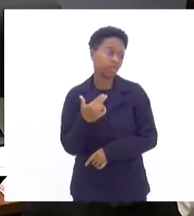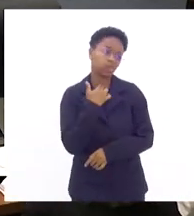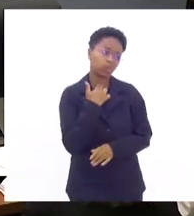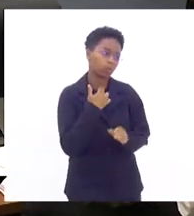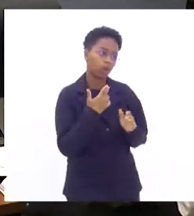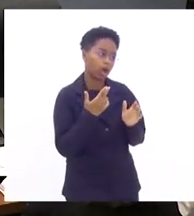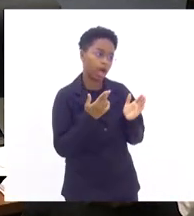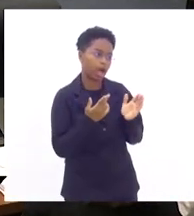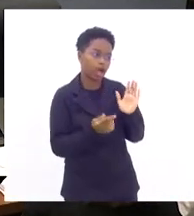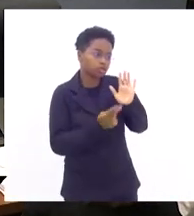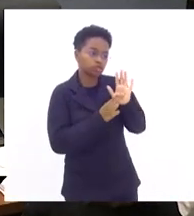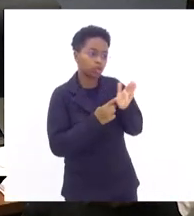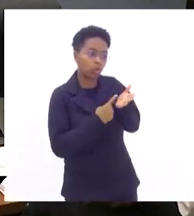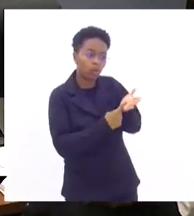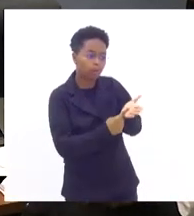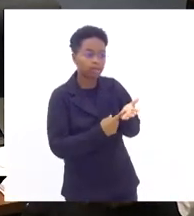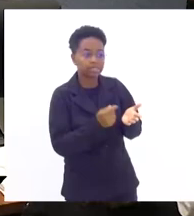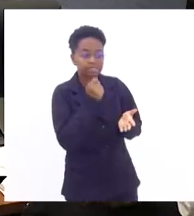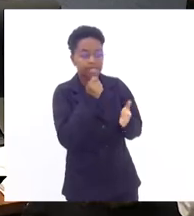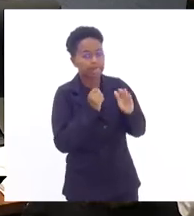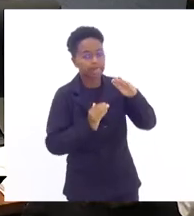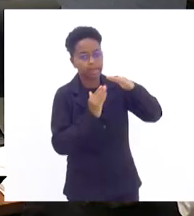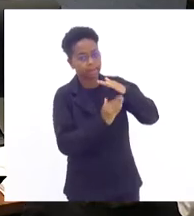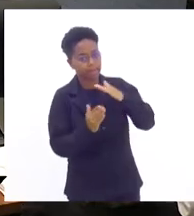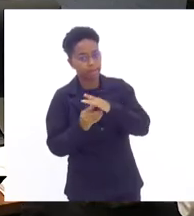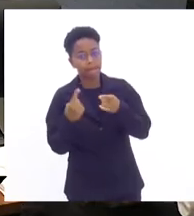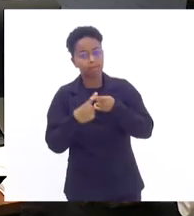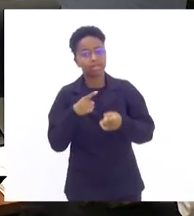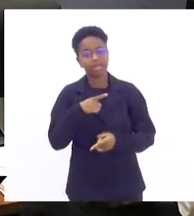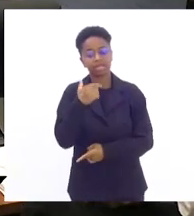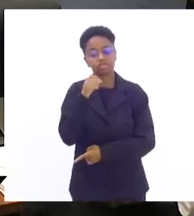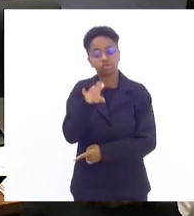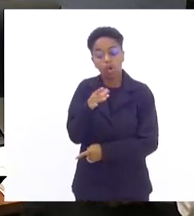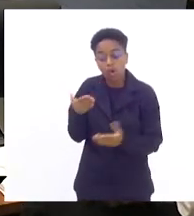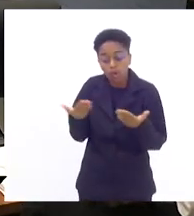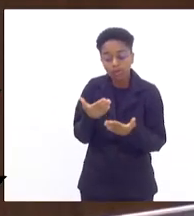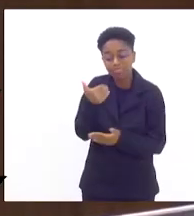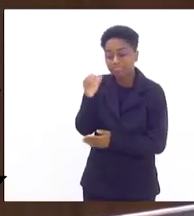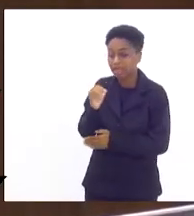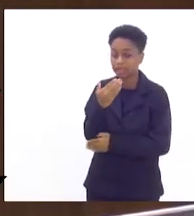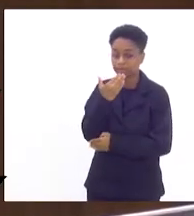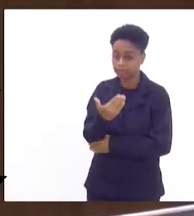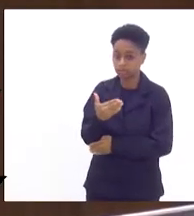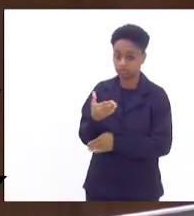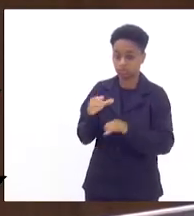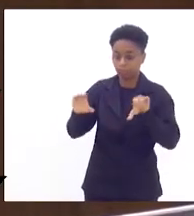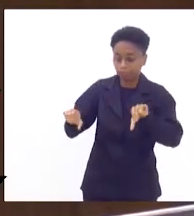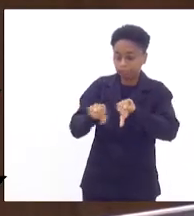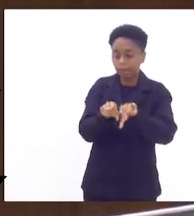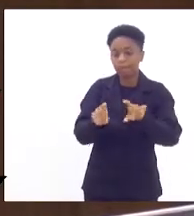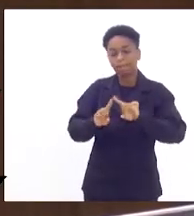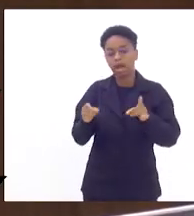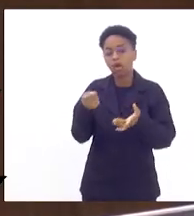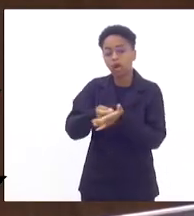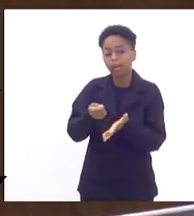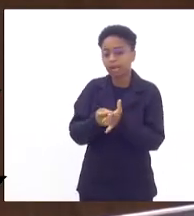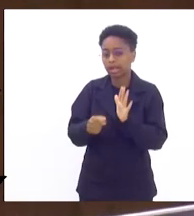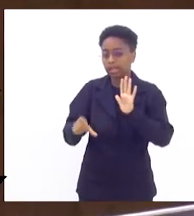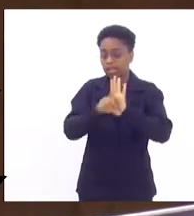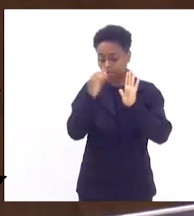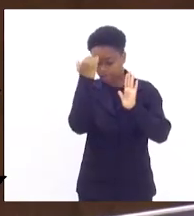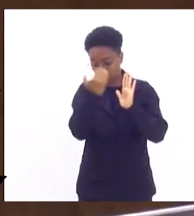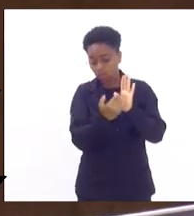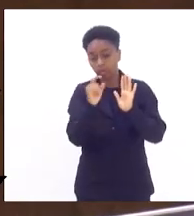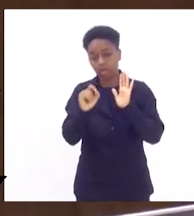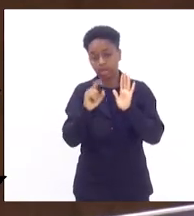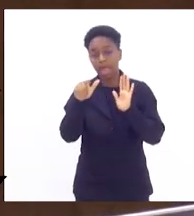um compromisso sem limites, porque hoje eu só tenho 10 solicitações de ligação, não tenho mais do que isso, e a obrigação legal